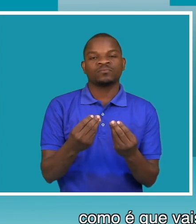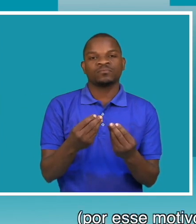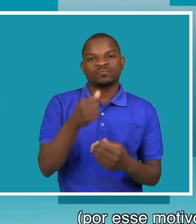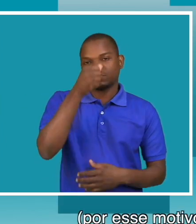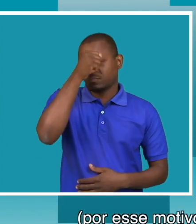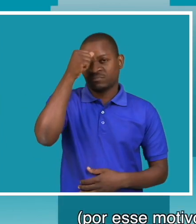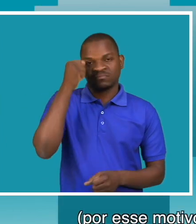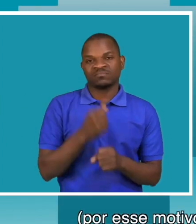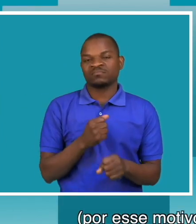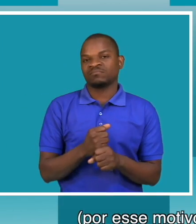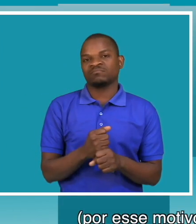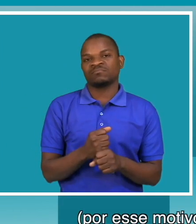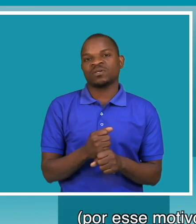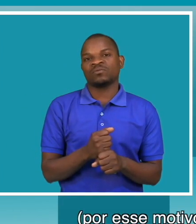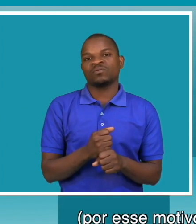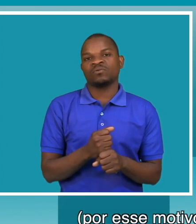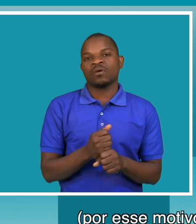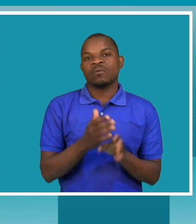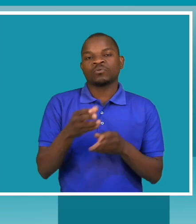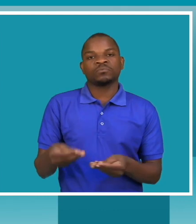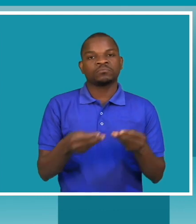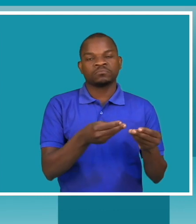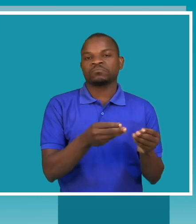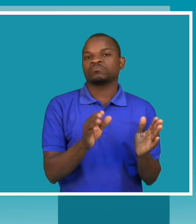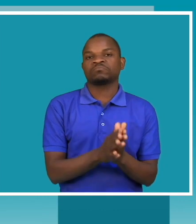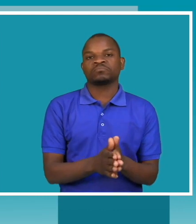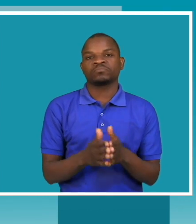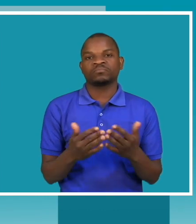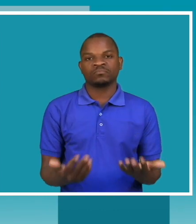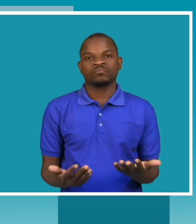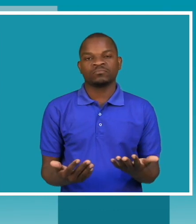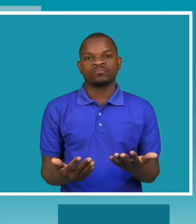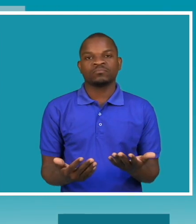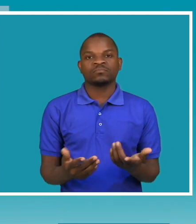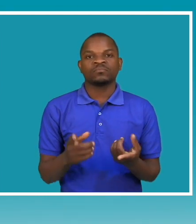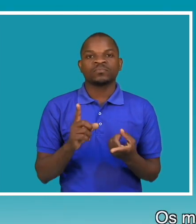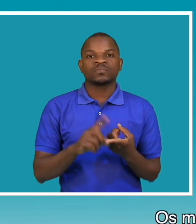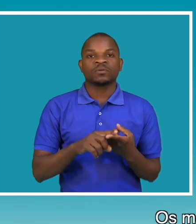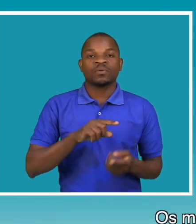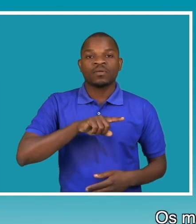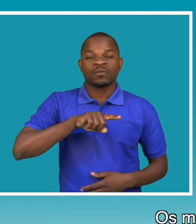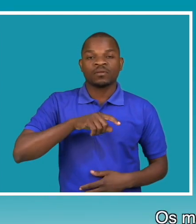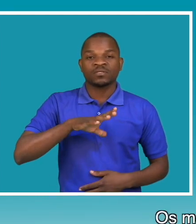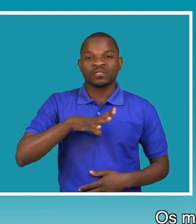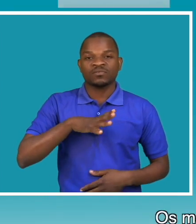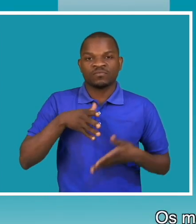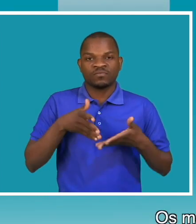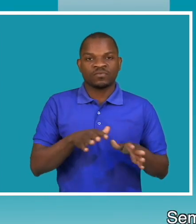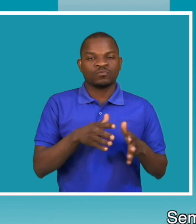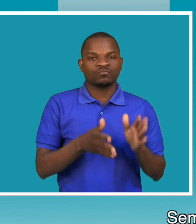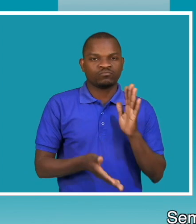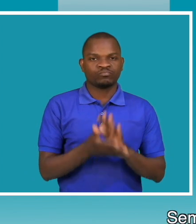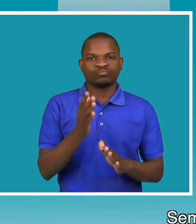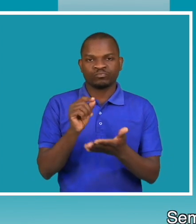fazer o quê? Nós não temos trabalho pra ti. É o sonho. Os dois filhos vão à escola.